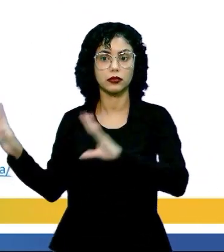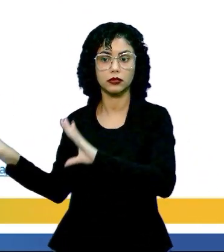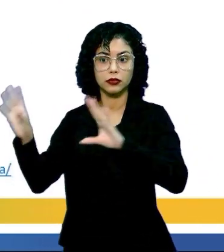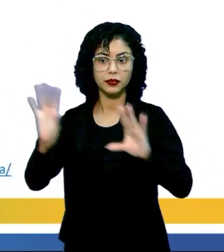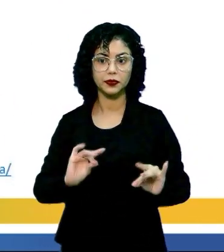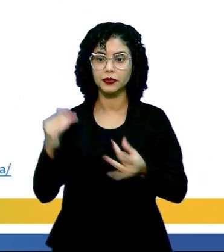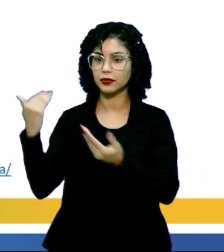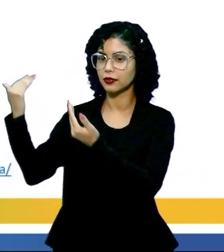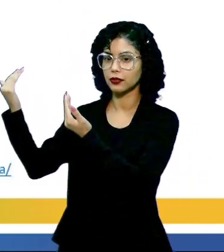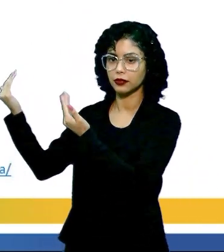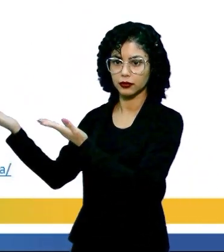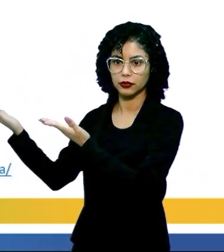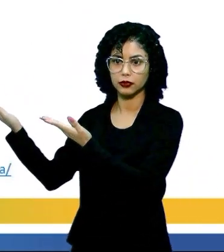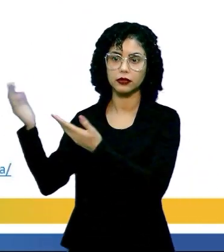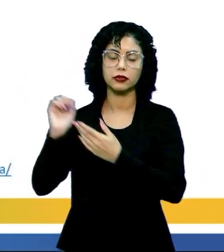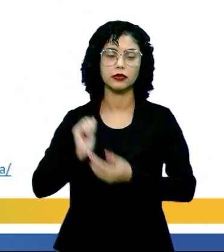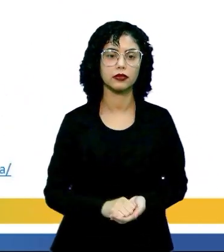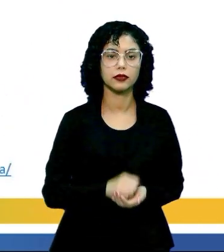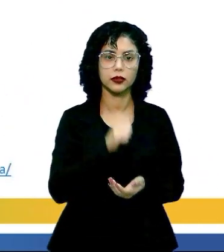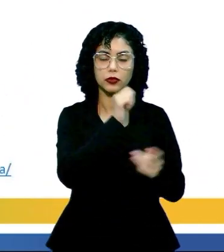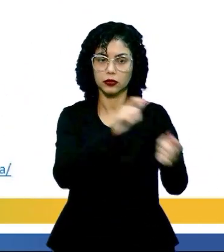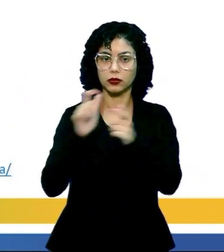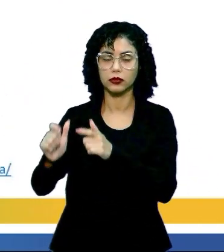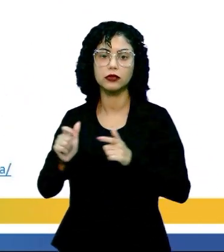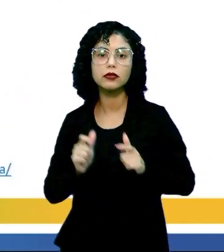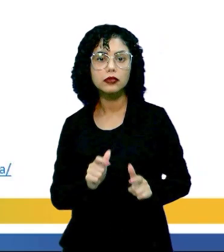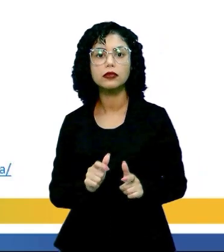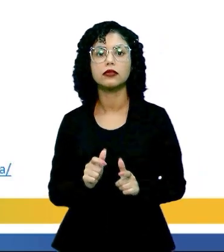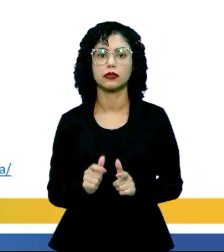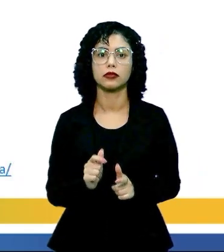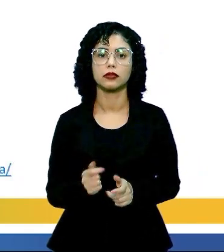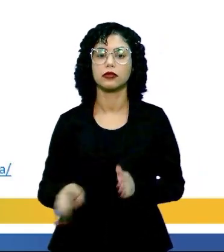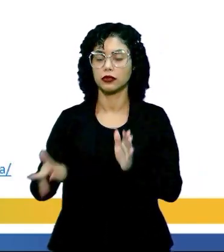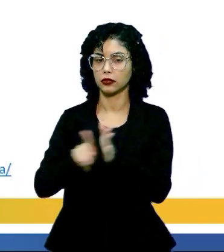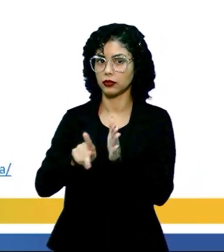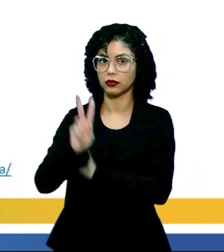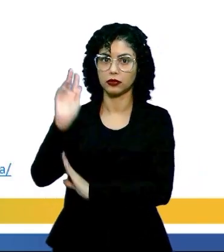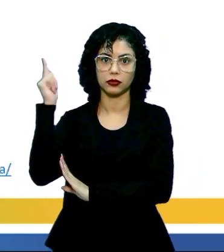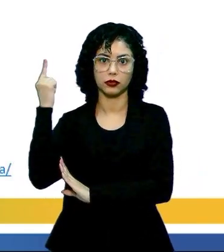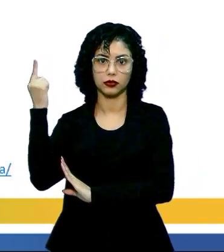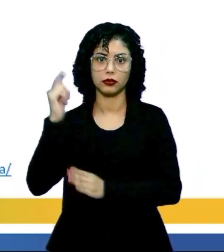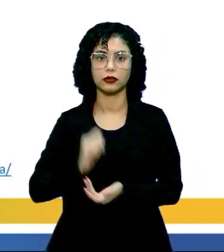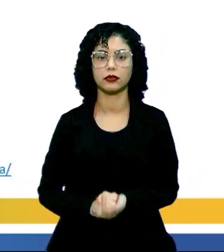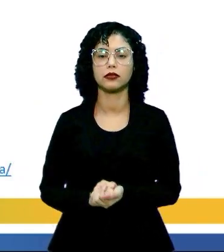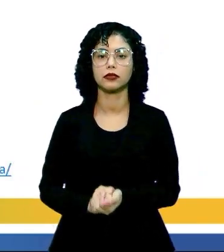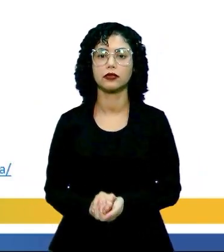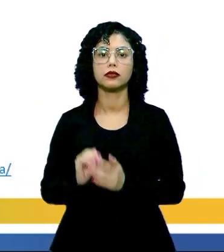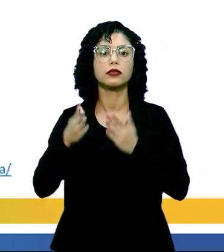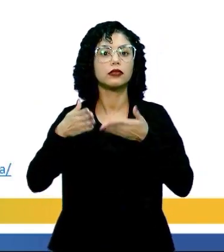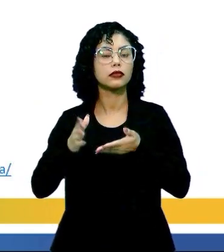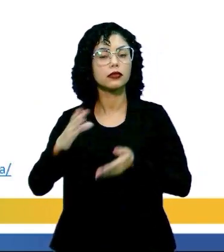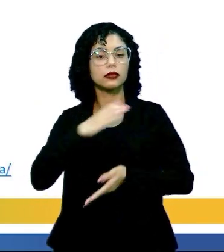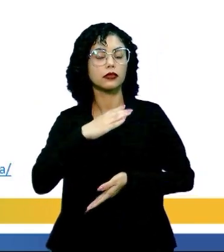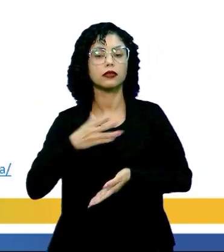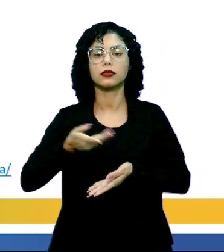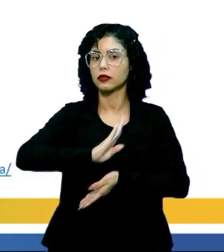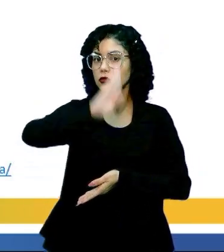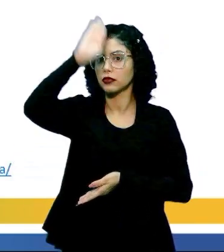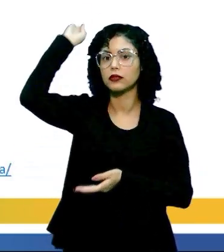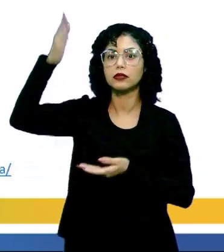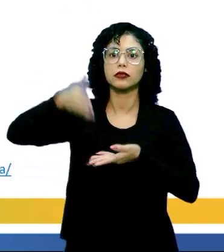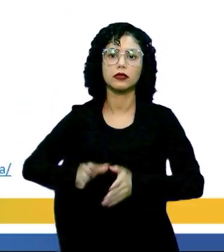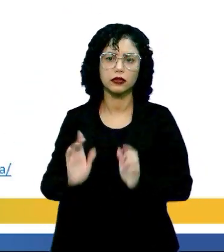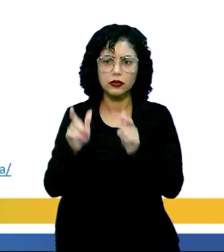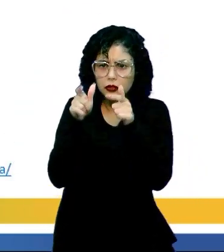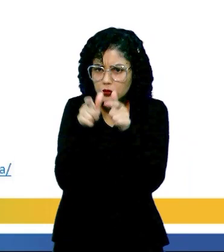para vocês no mapazinho, né, a localização geográfica de Roma Antiga. A cidade de Roma nasceu como uma pequena